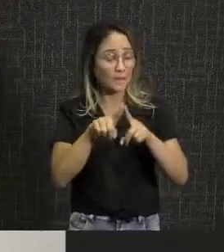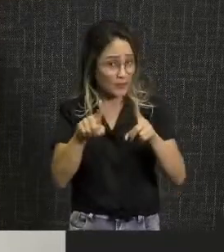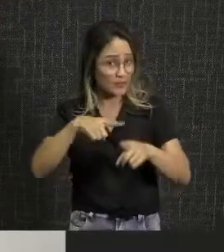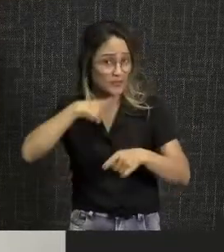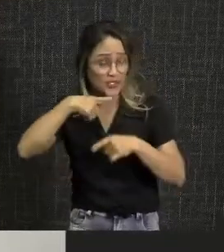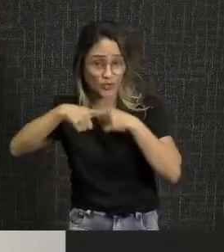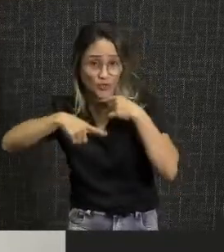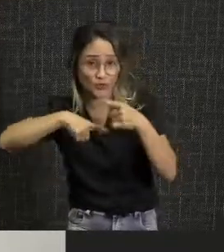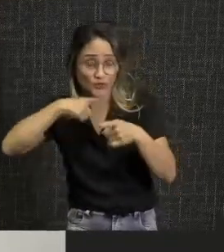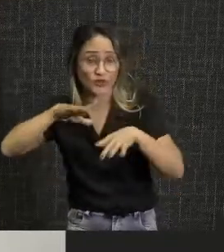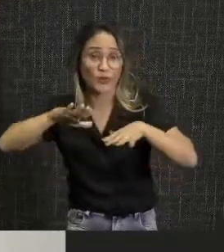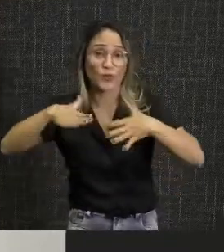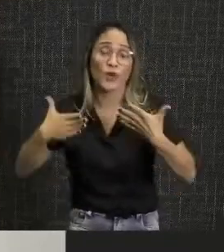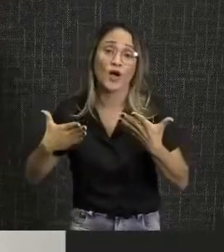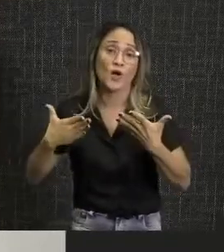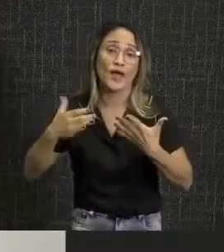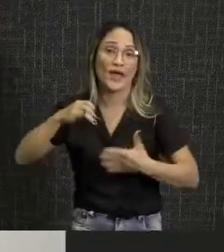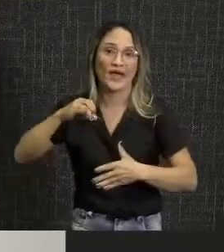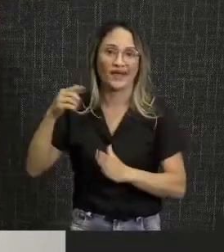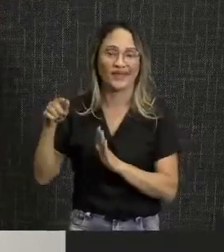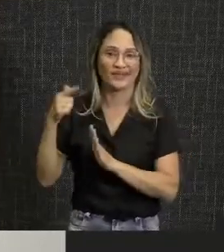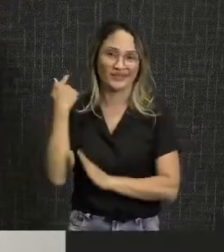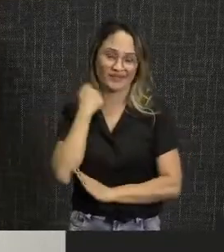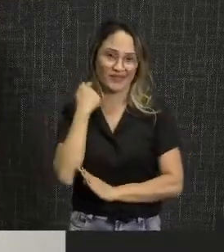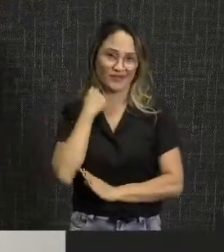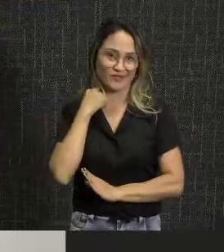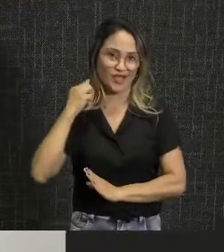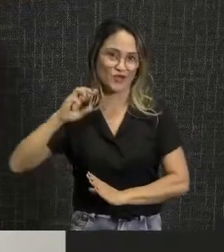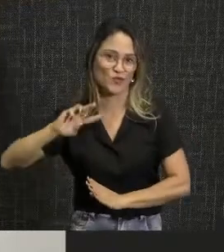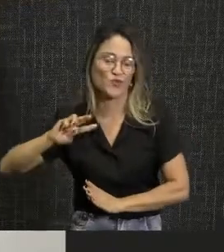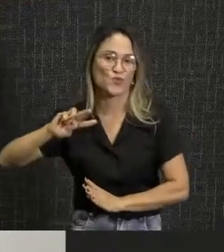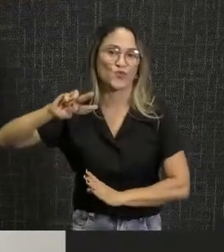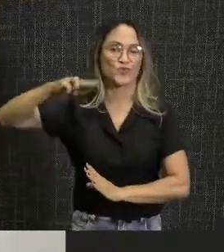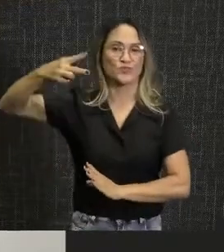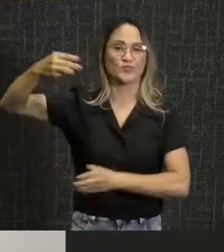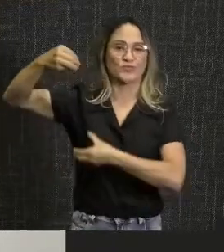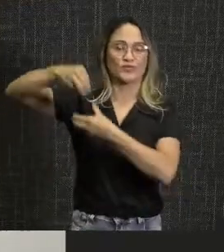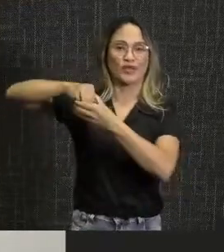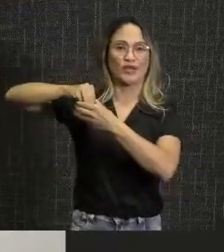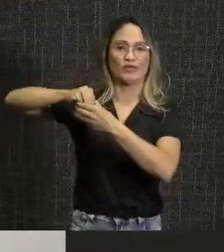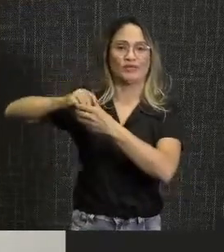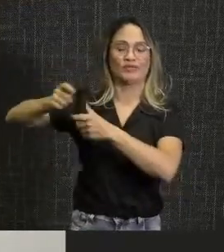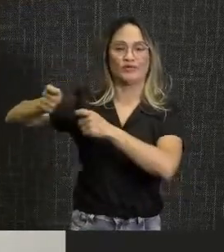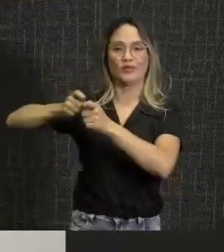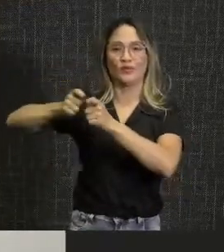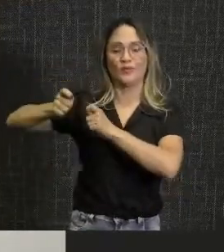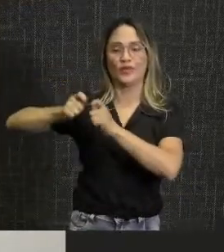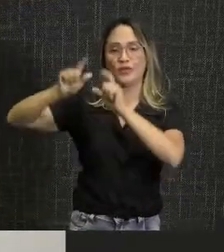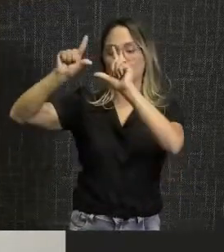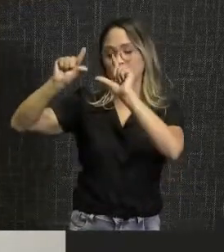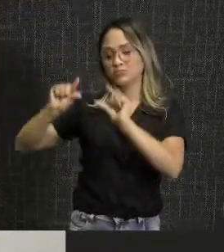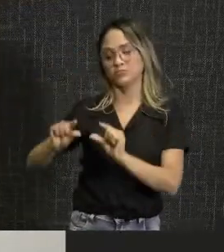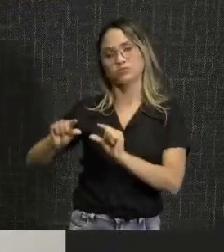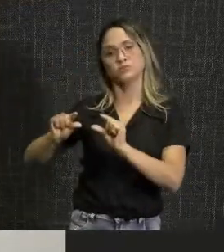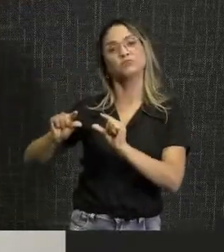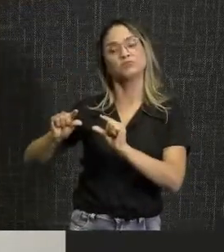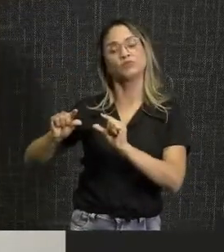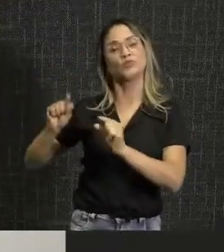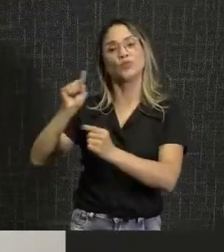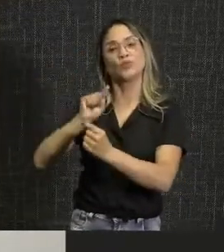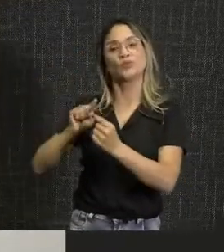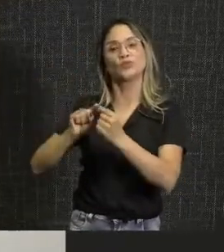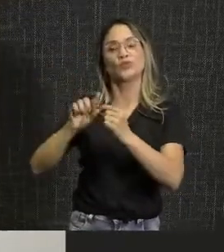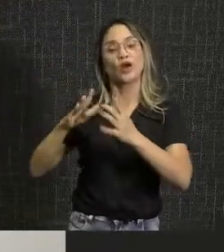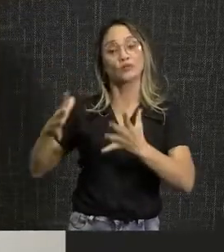acontecer com a taxa de crescimento da economia. Vão continuar baixas essas taxas, inclusive para estimular